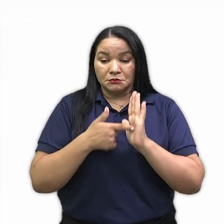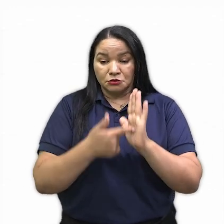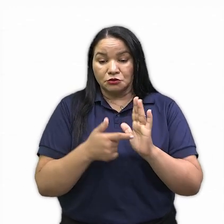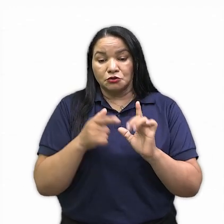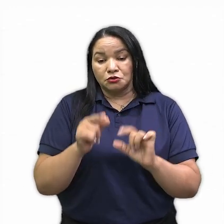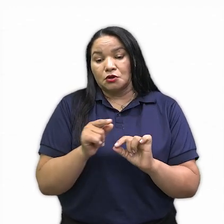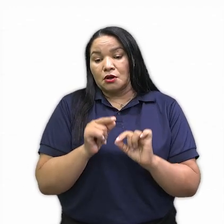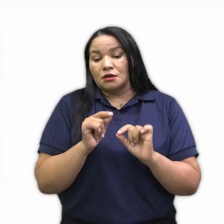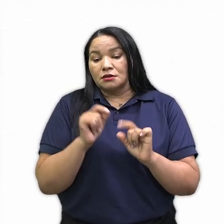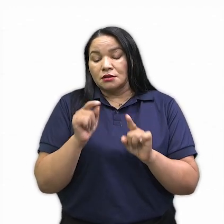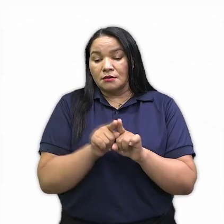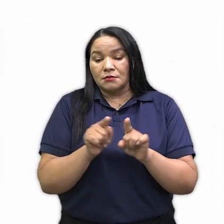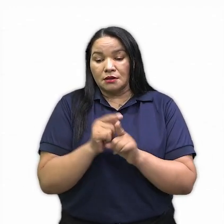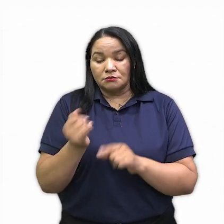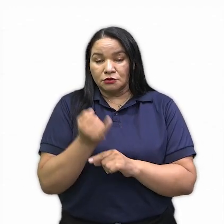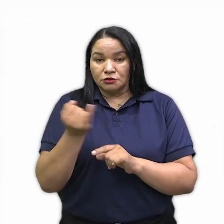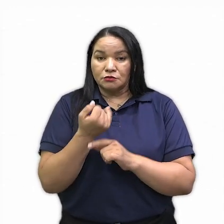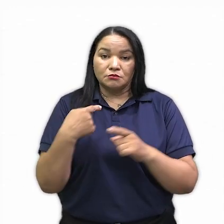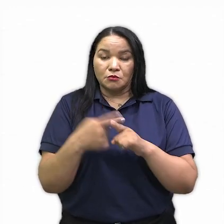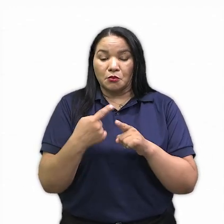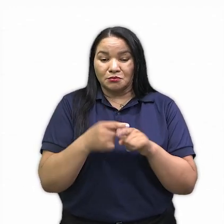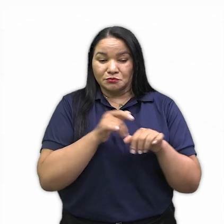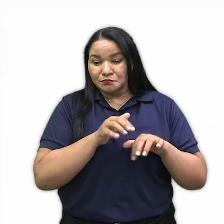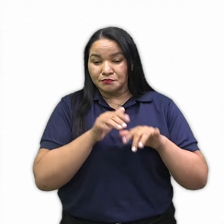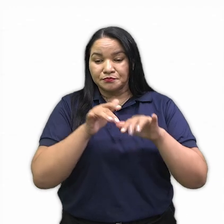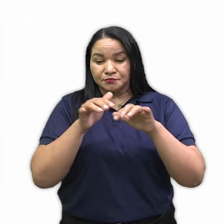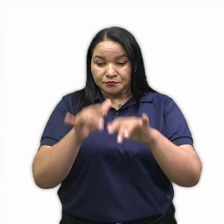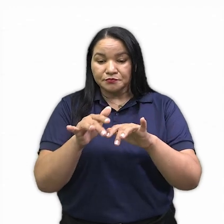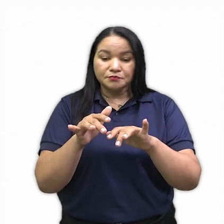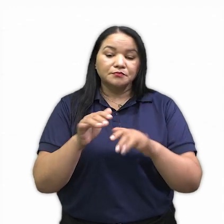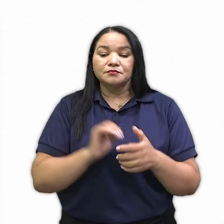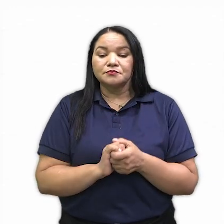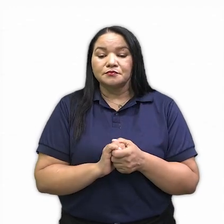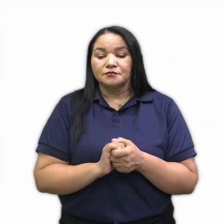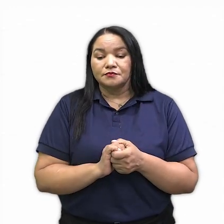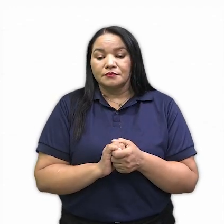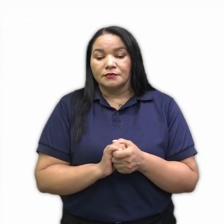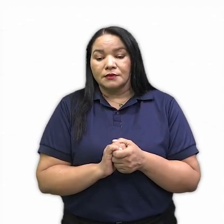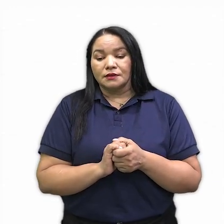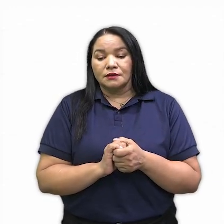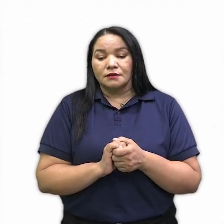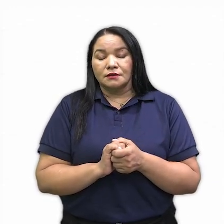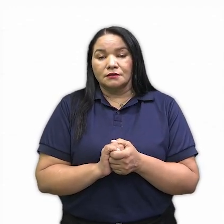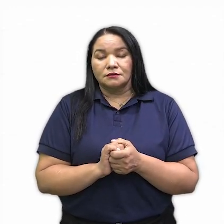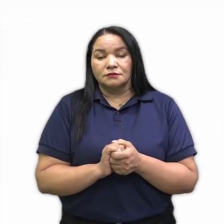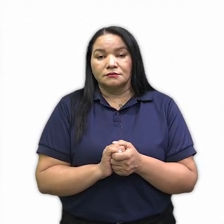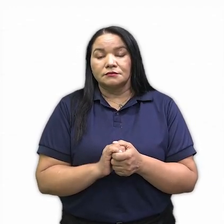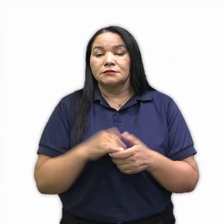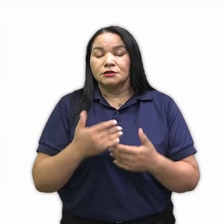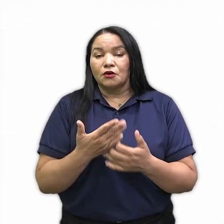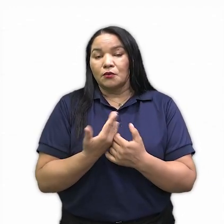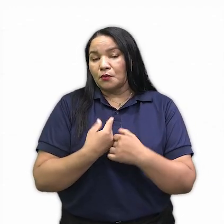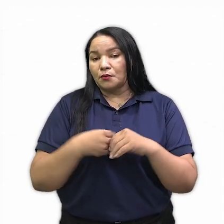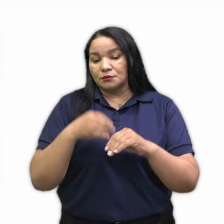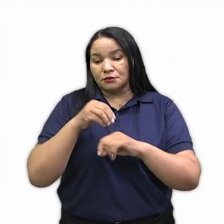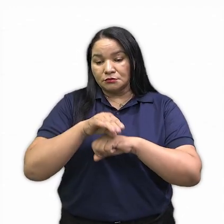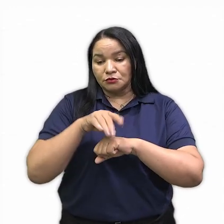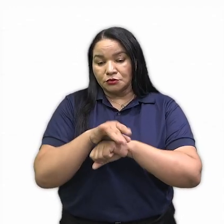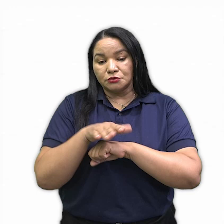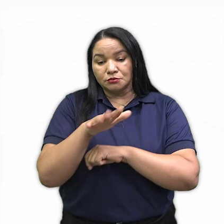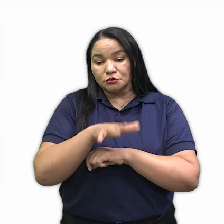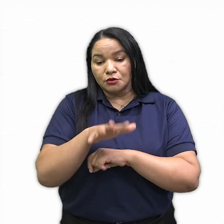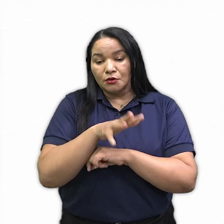devido ao quê? A uma diáspora ao longo da história. E tem contribuído, gente, de maneira notável